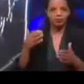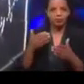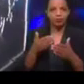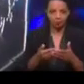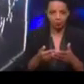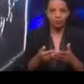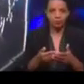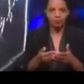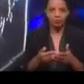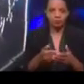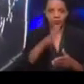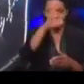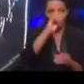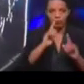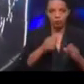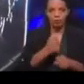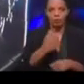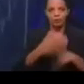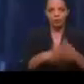entrou em funções.